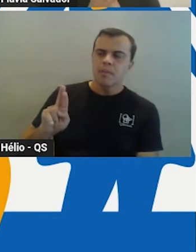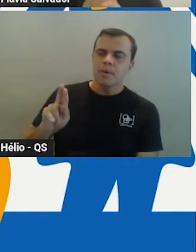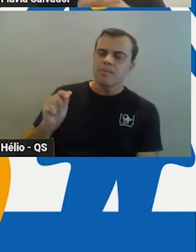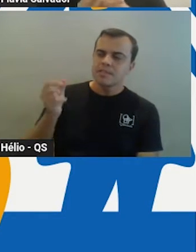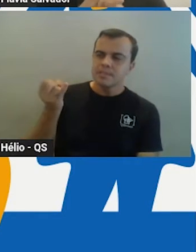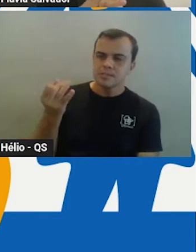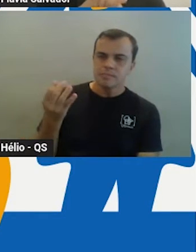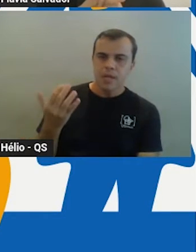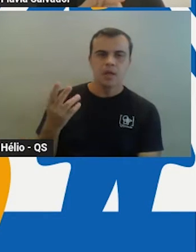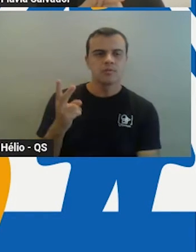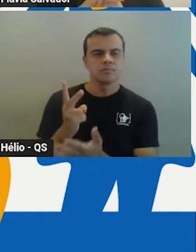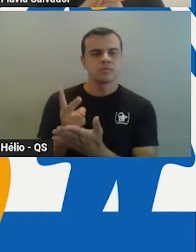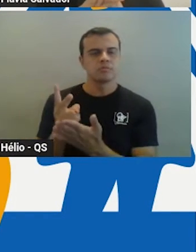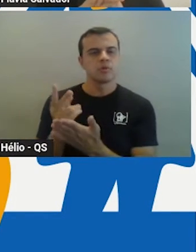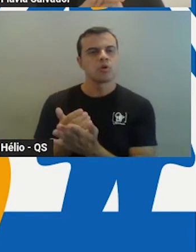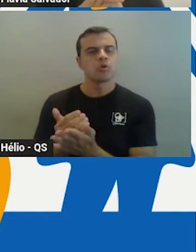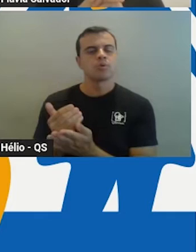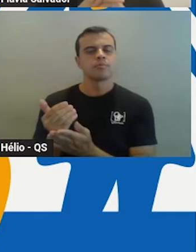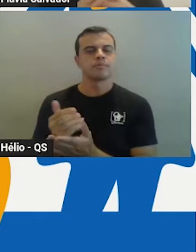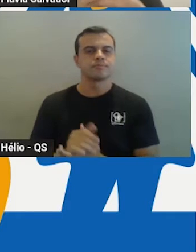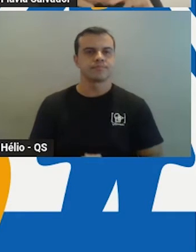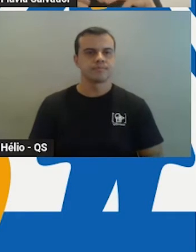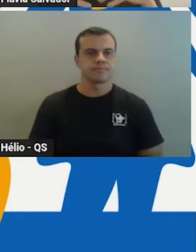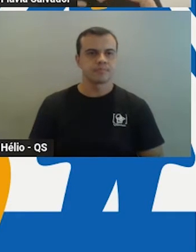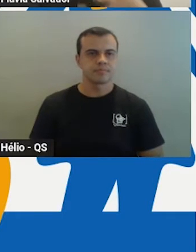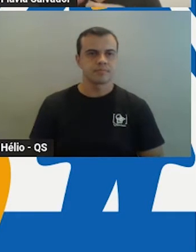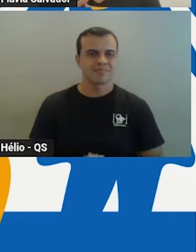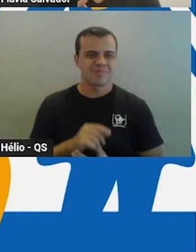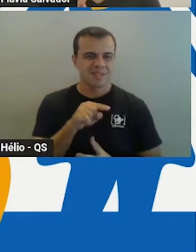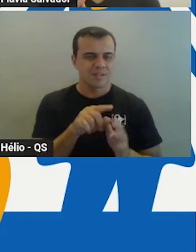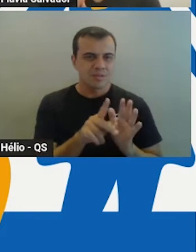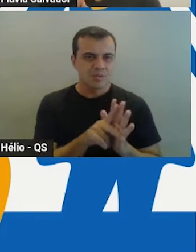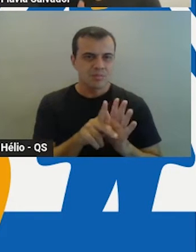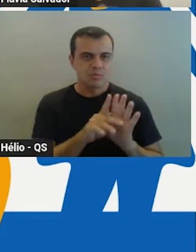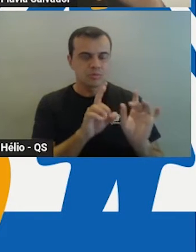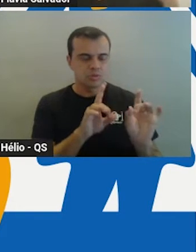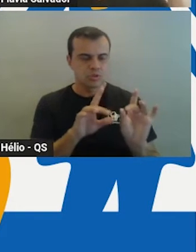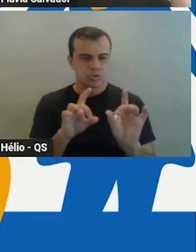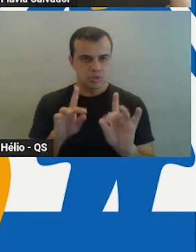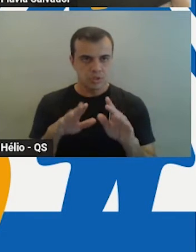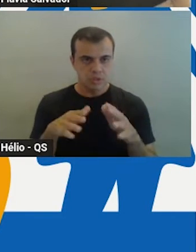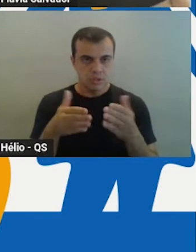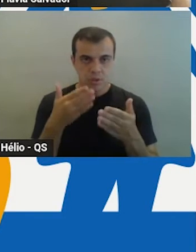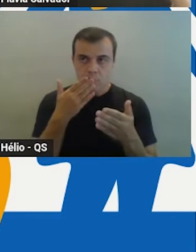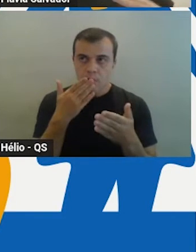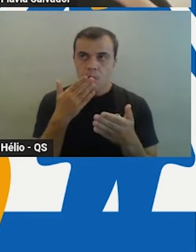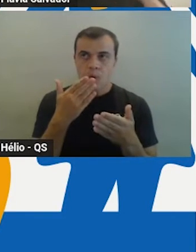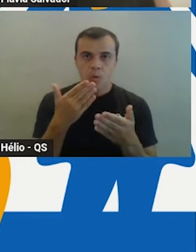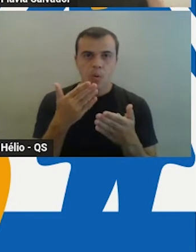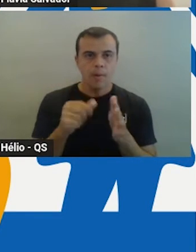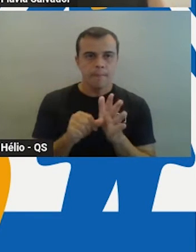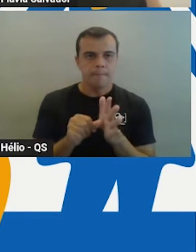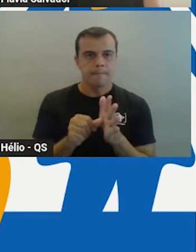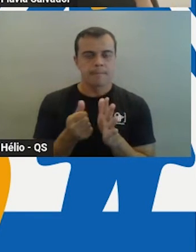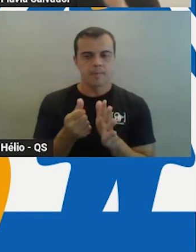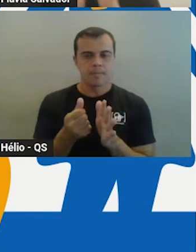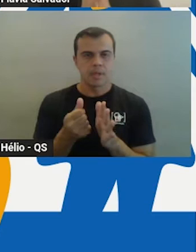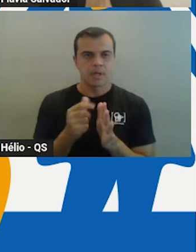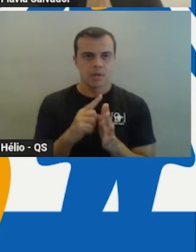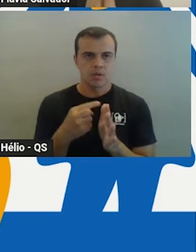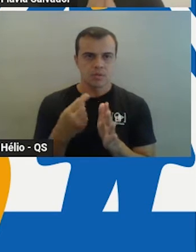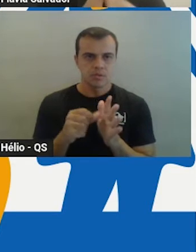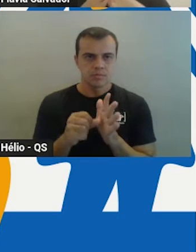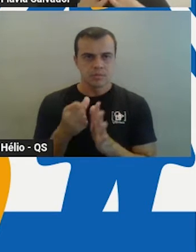início de que isso é uma coisa para o dia a dia. Então, qual que foi o nosso